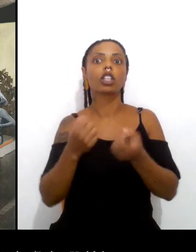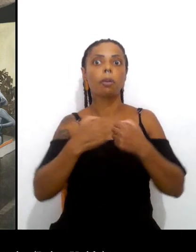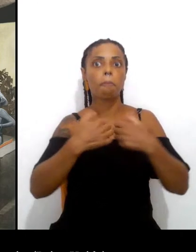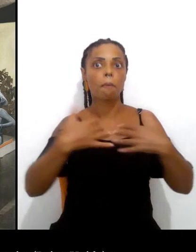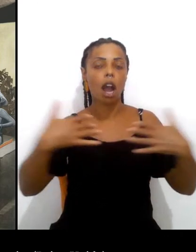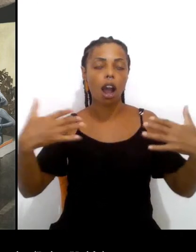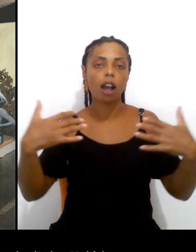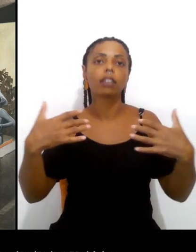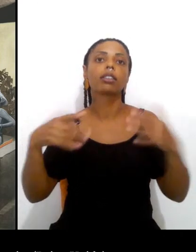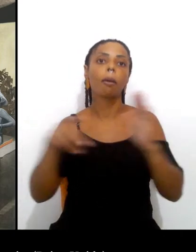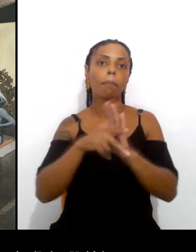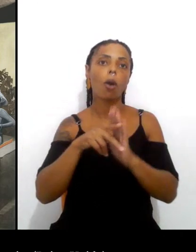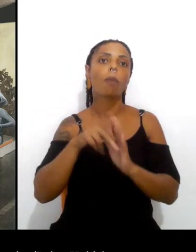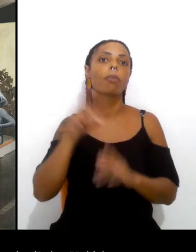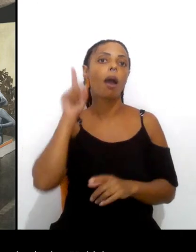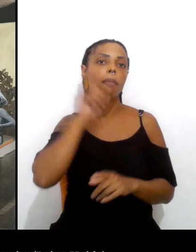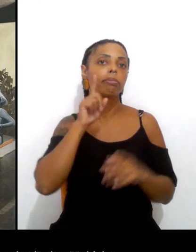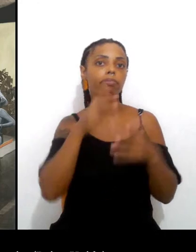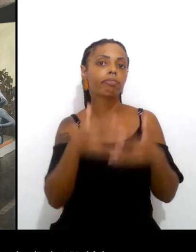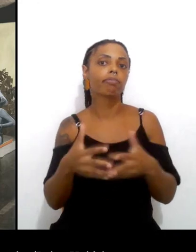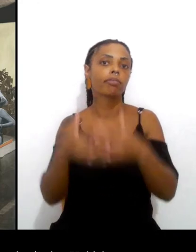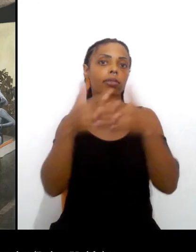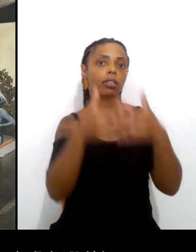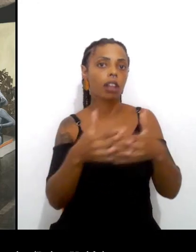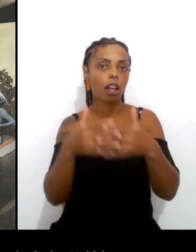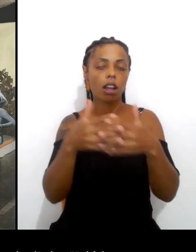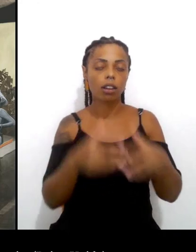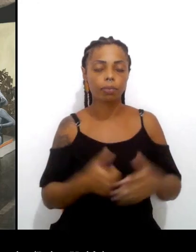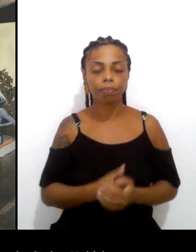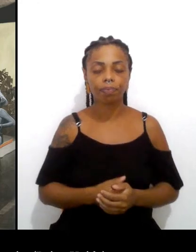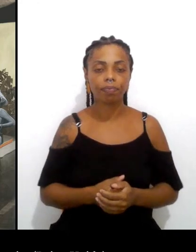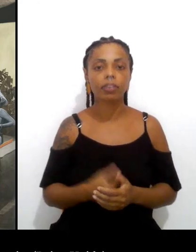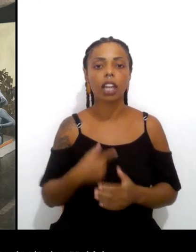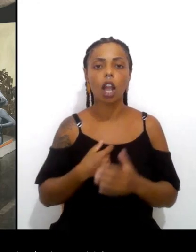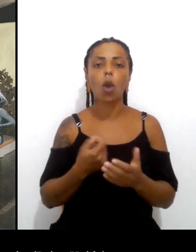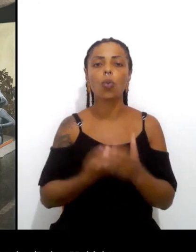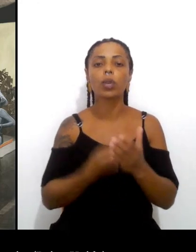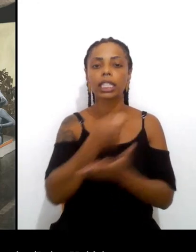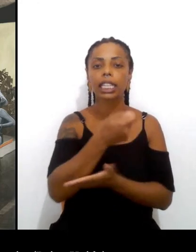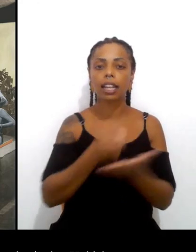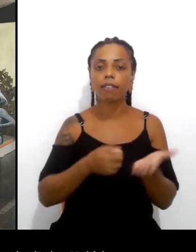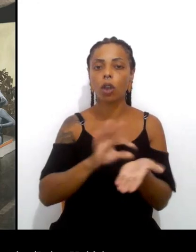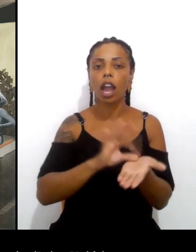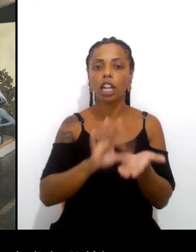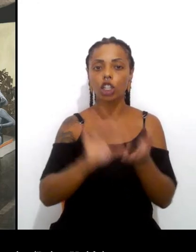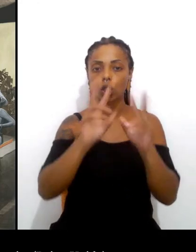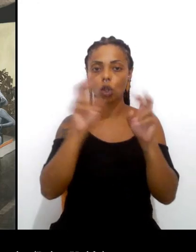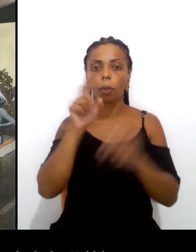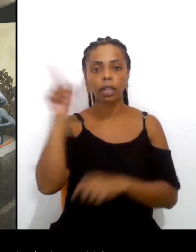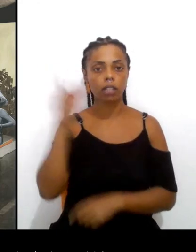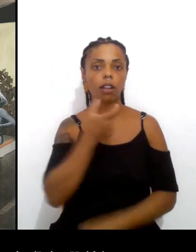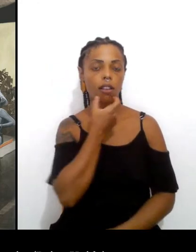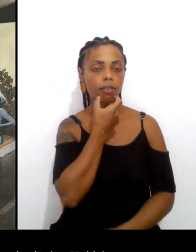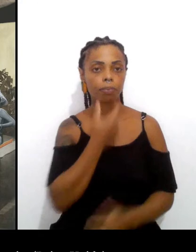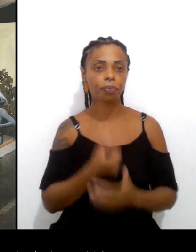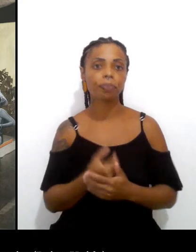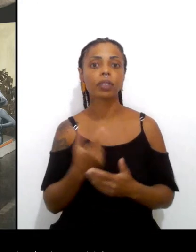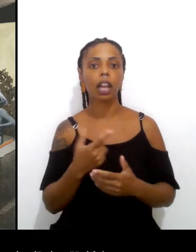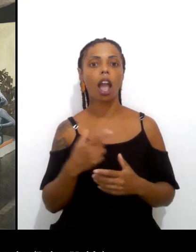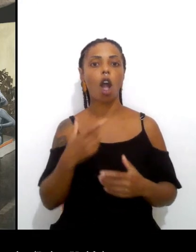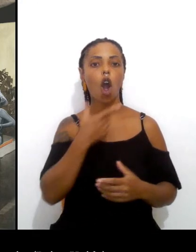eu escrevi também um artigo sobre isso na grã-bretanha então a figura desse homem